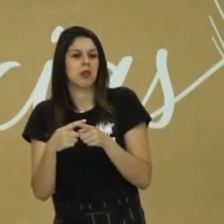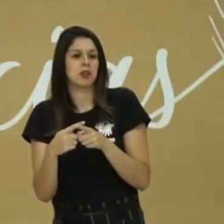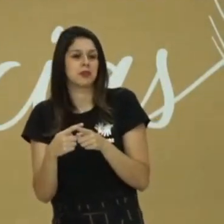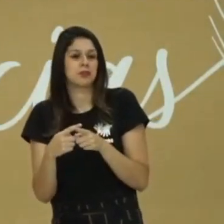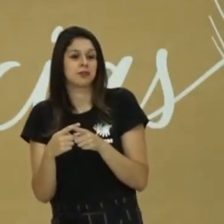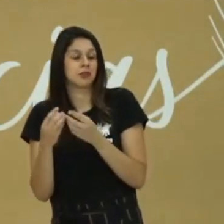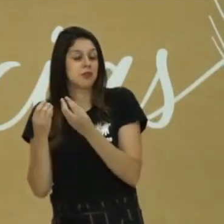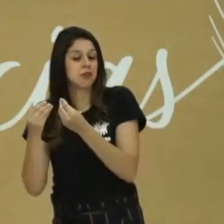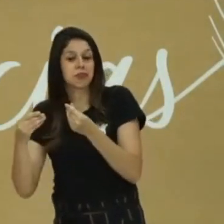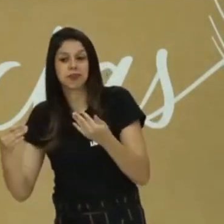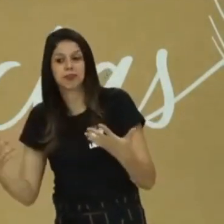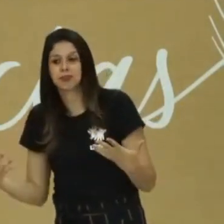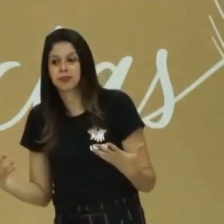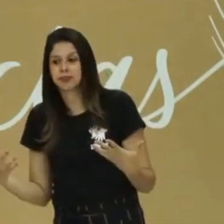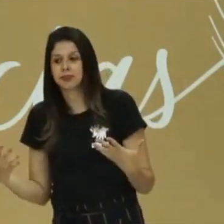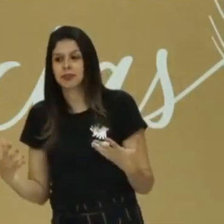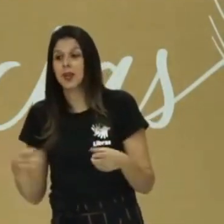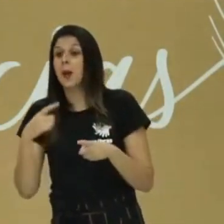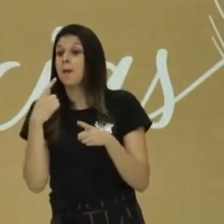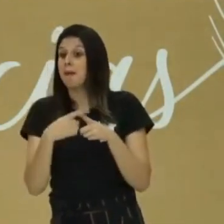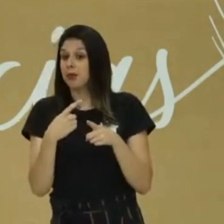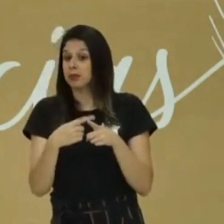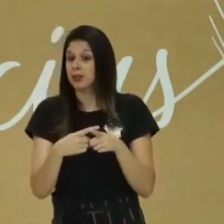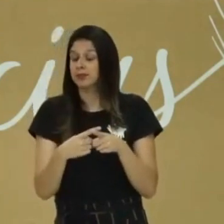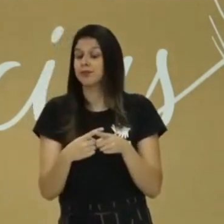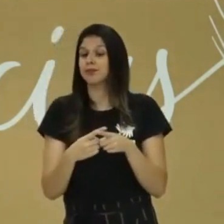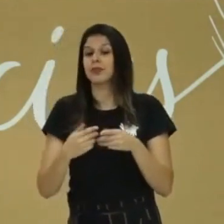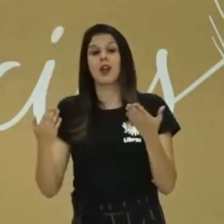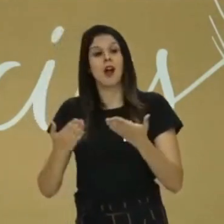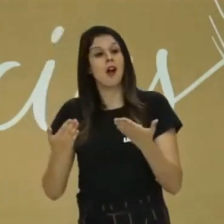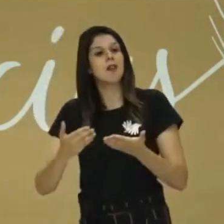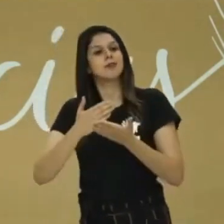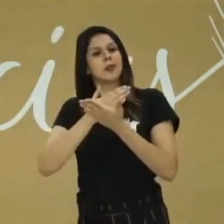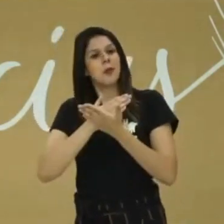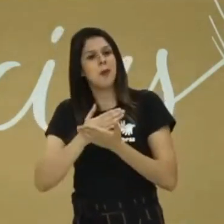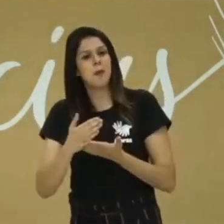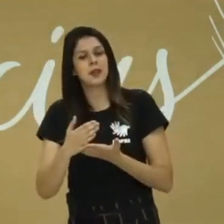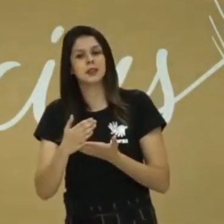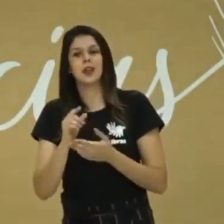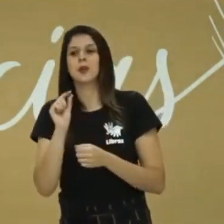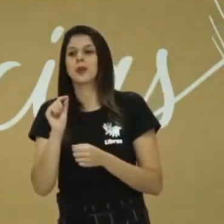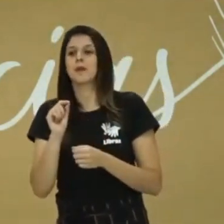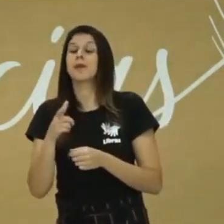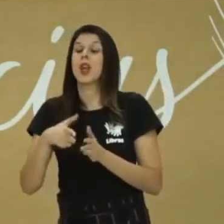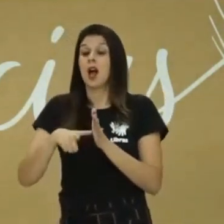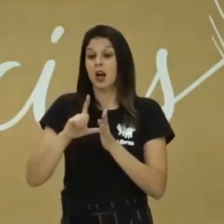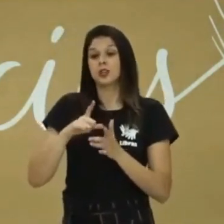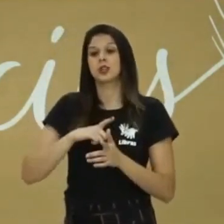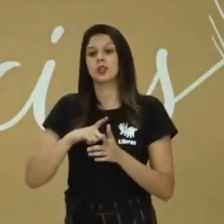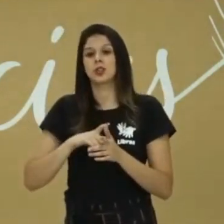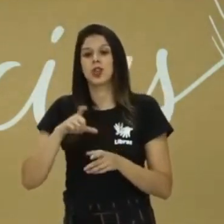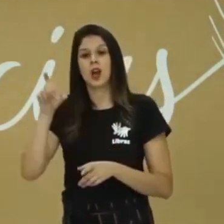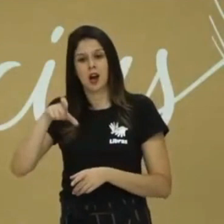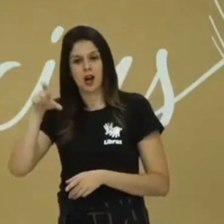ele desaparece é porque a partir de Então antes você tinha as transferências bancárias o